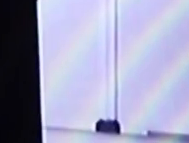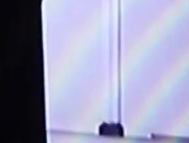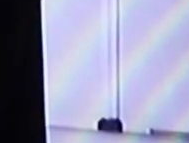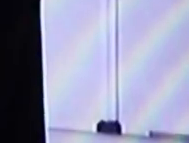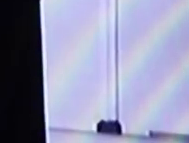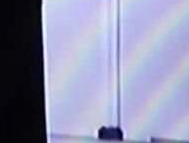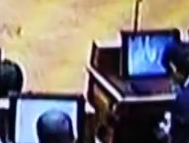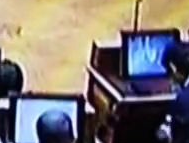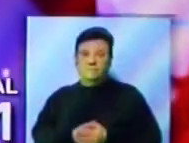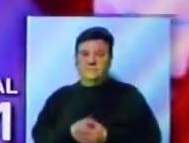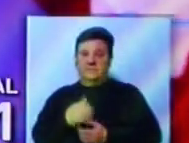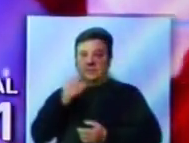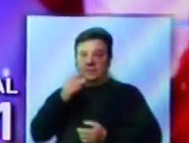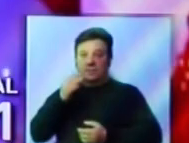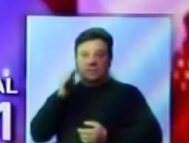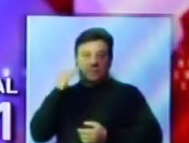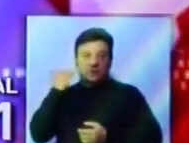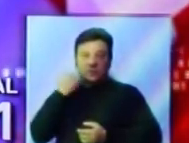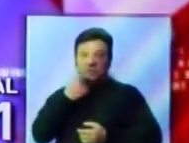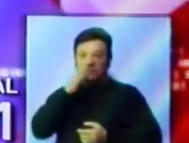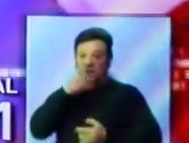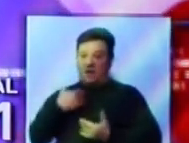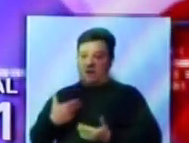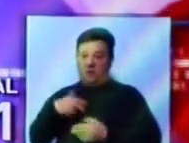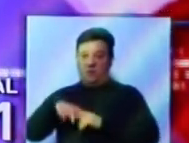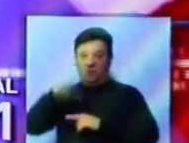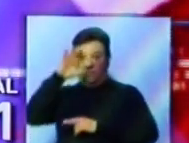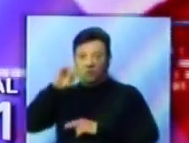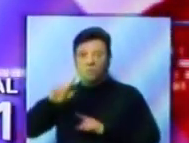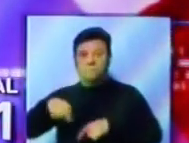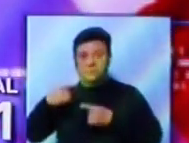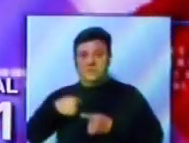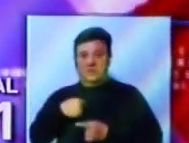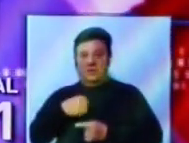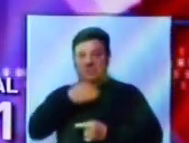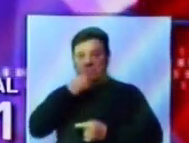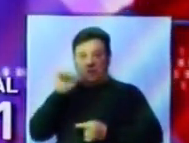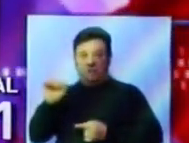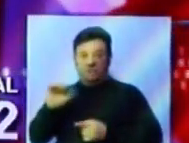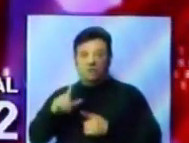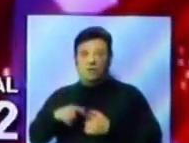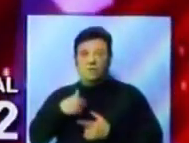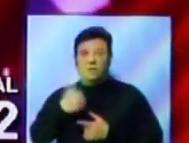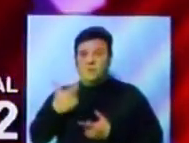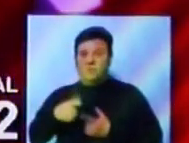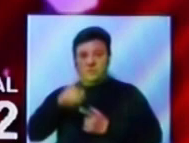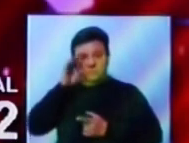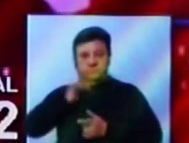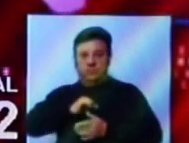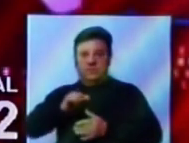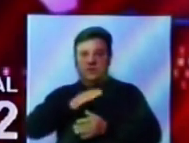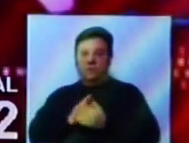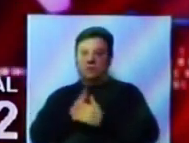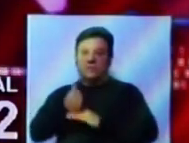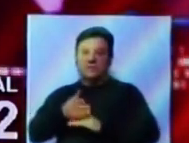falou. Ele diz que, se estivesse agora no governo, estaria, palavras dele, a bombar para ultrapassar a